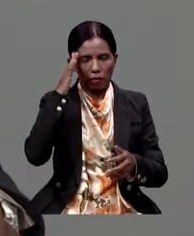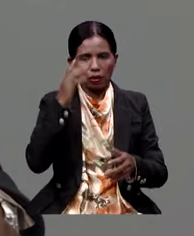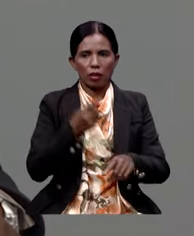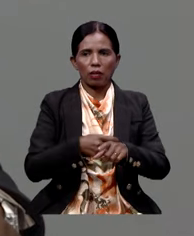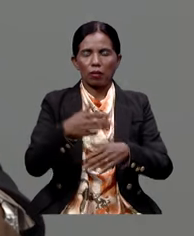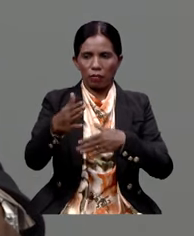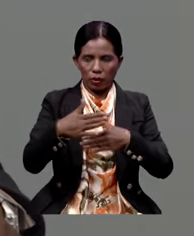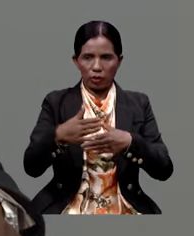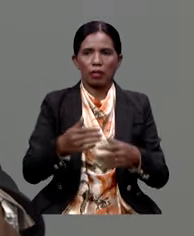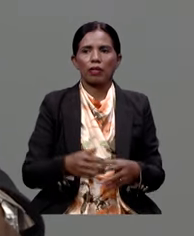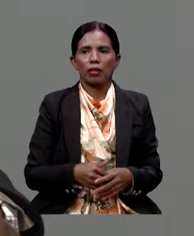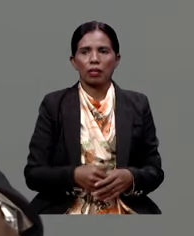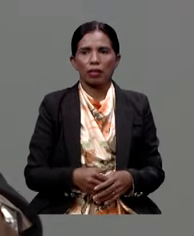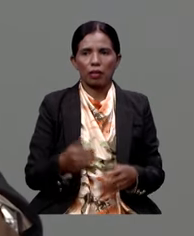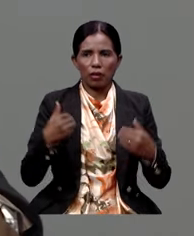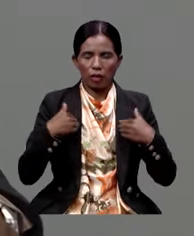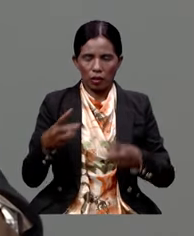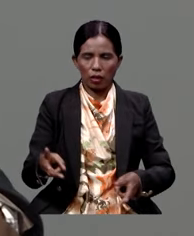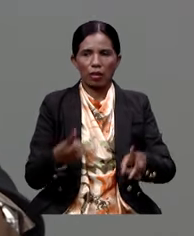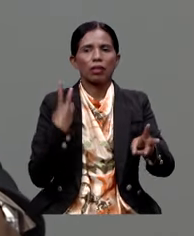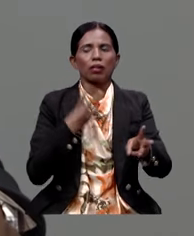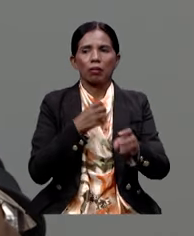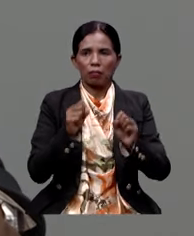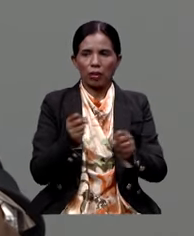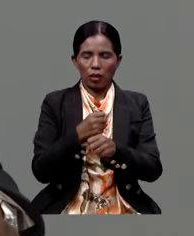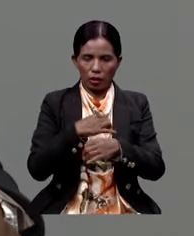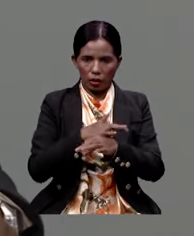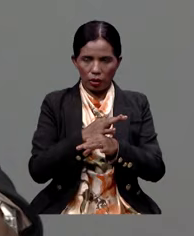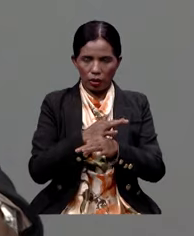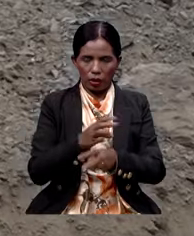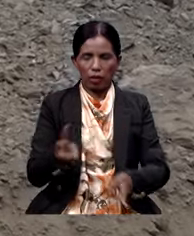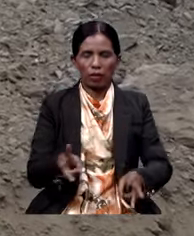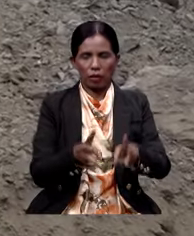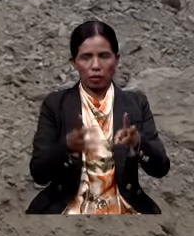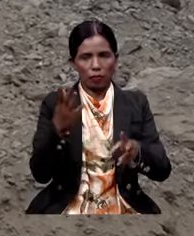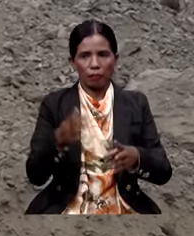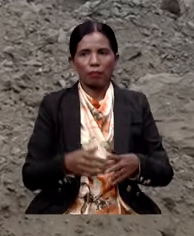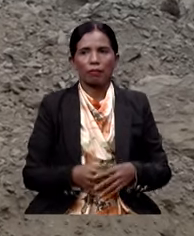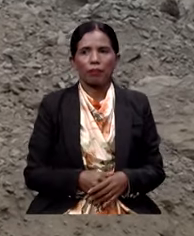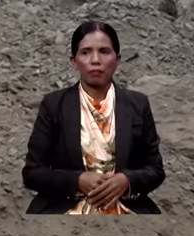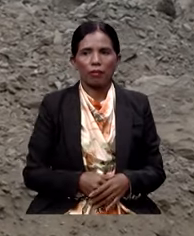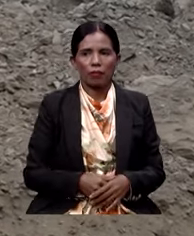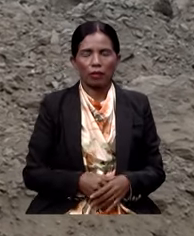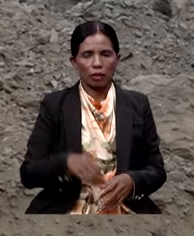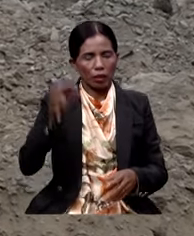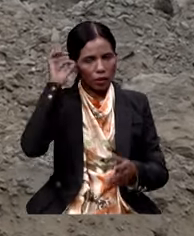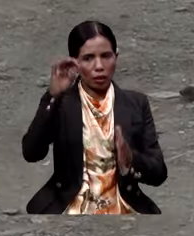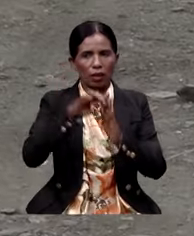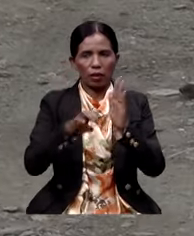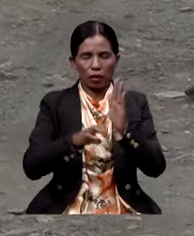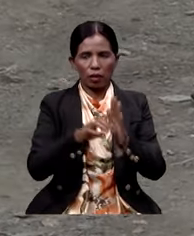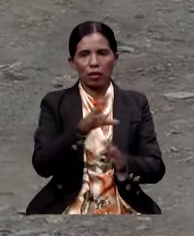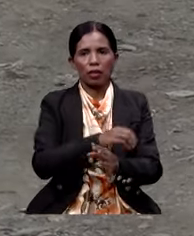para melhorar, e é dalam para itabel hadiatia estrada nela. Antes de secretário de Estado Terras